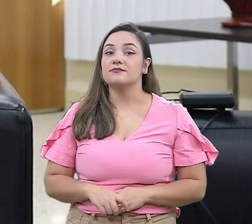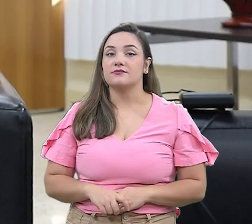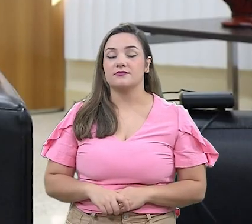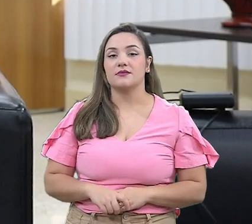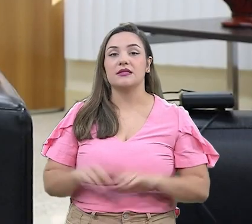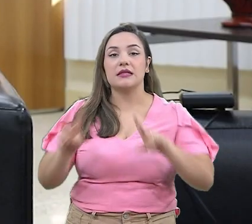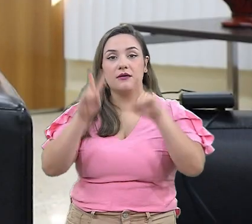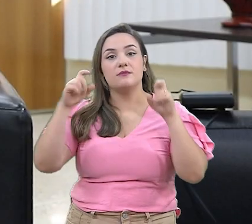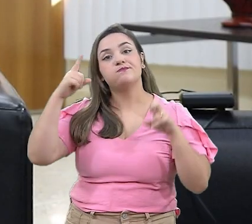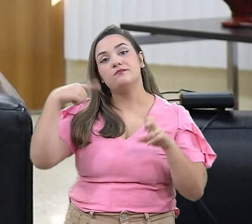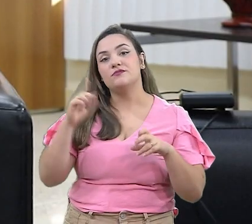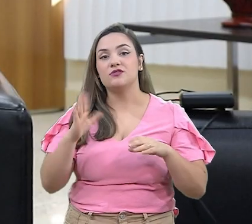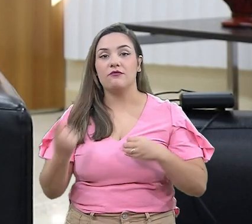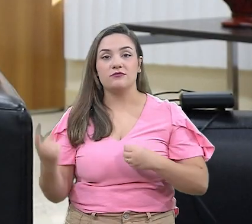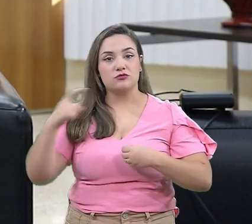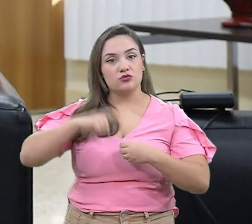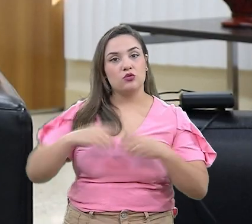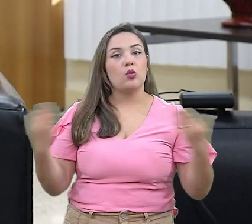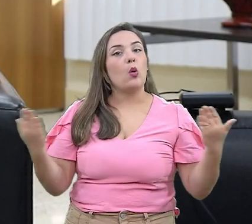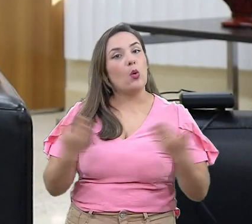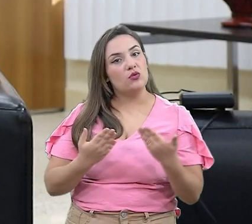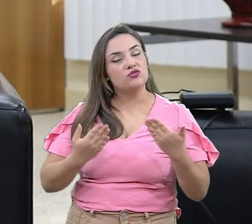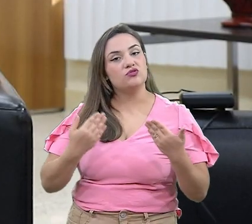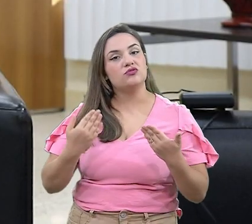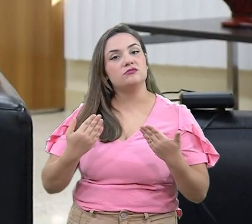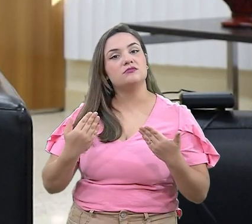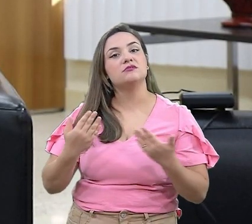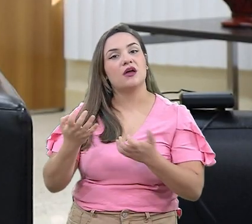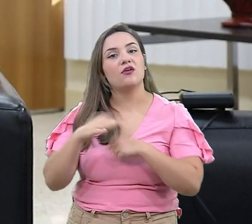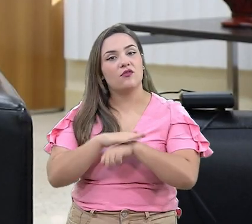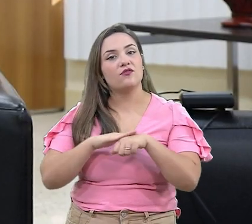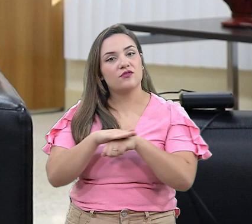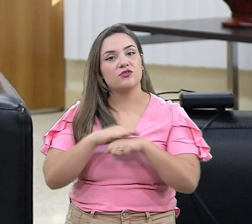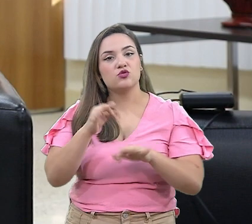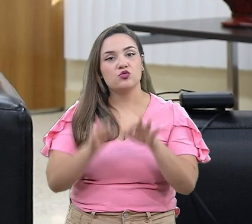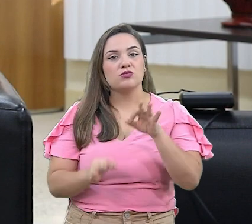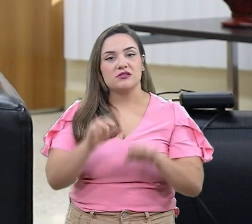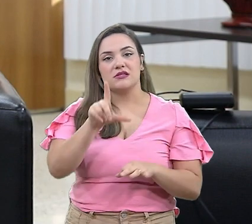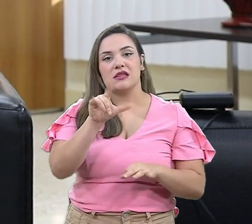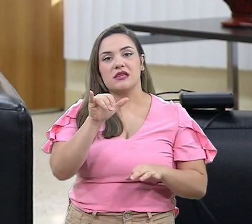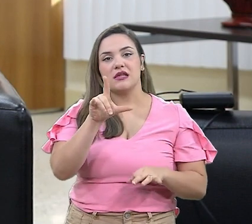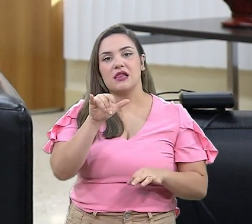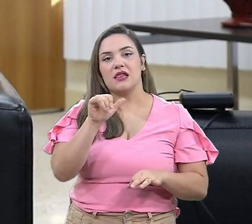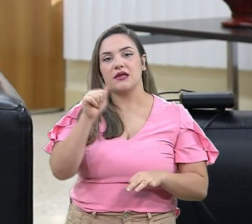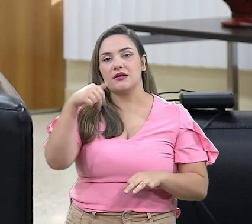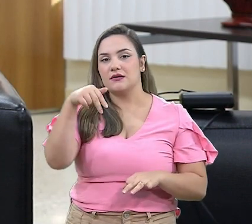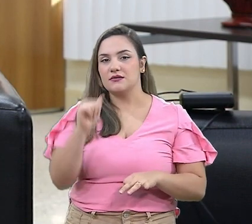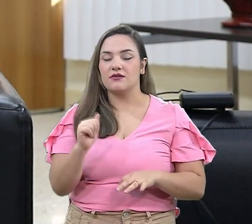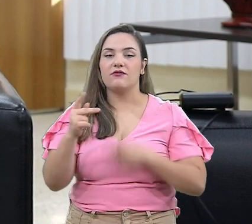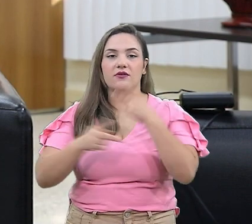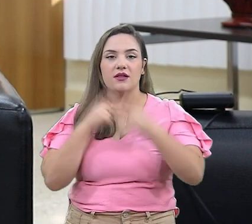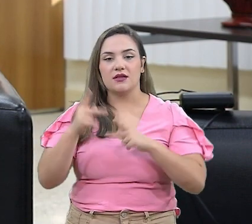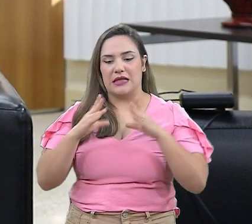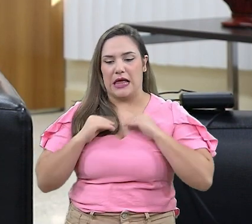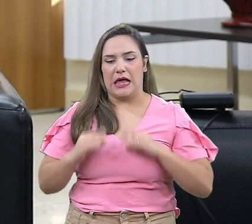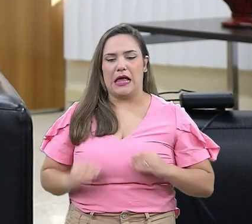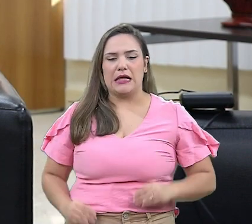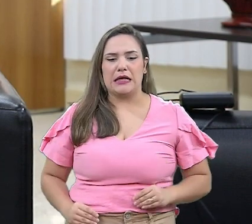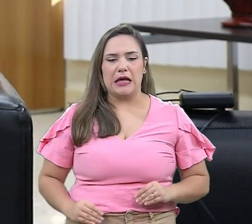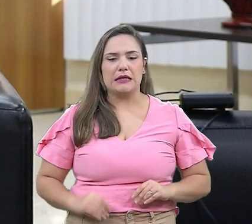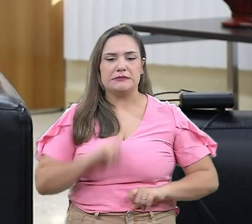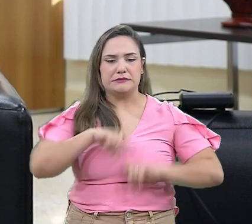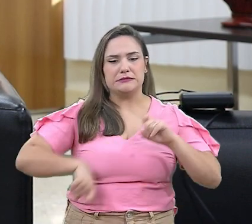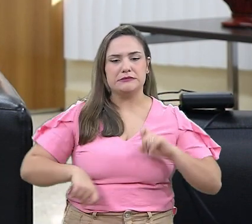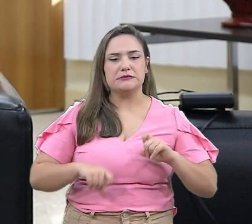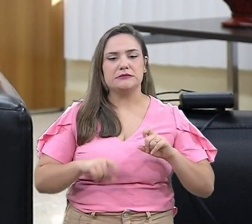O mérito da questão está de volta e hoje estou aqui com a juíza Liliana de Oliveira Monteiro, falando sobre assédio moral,